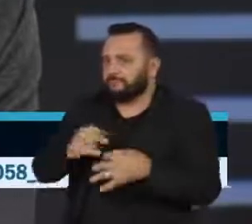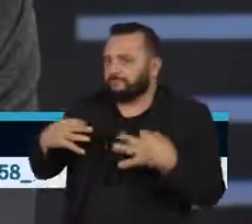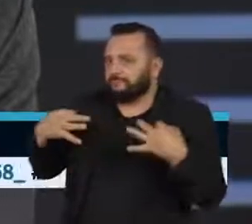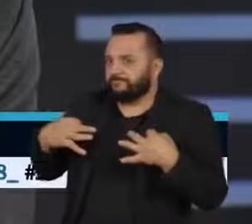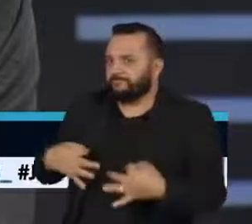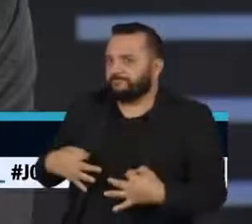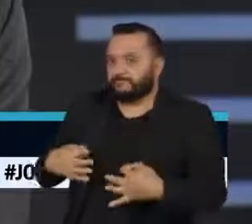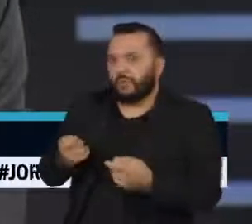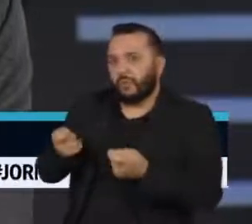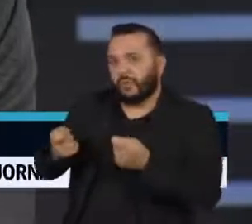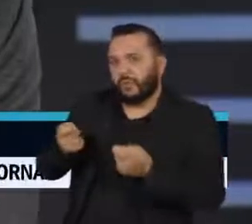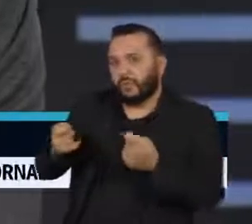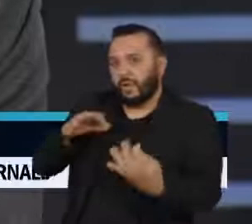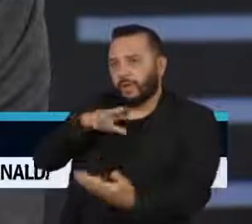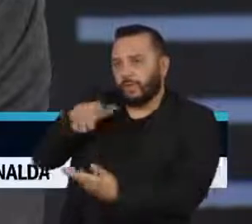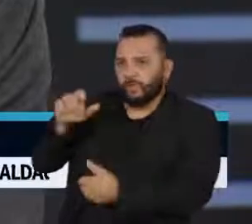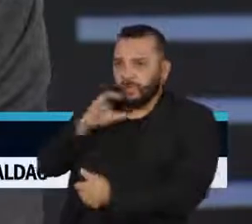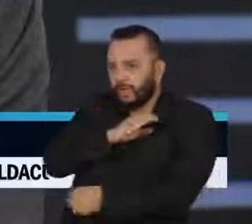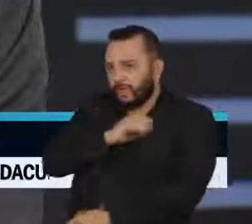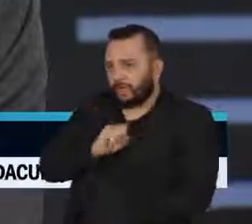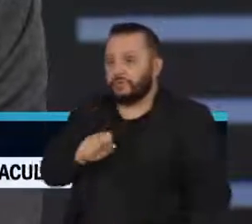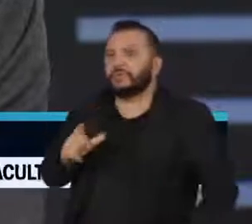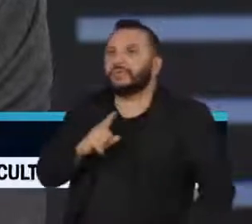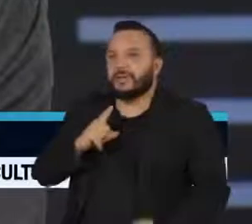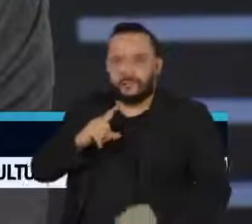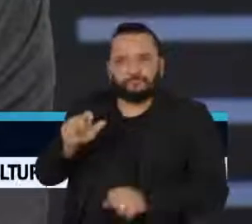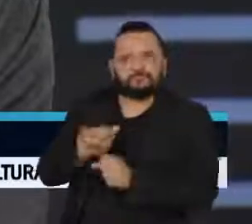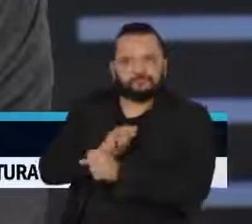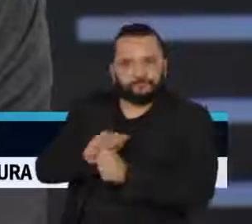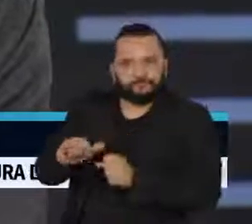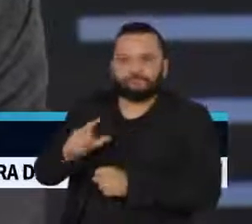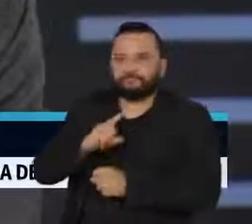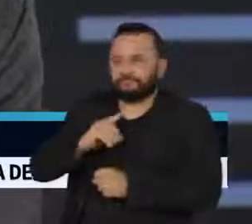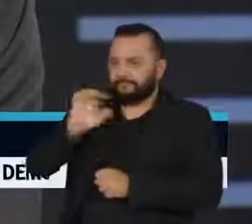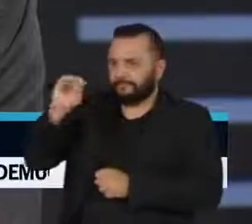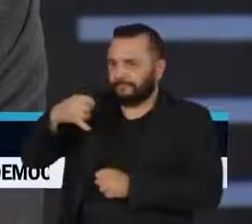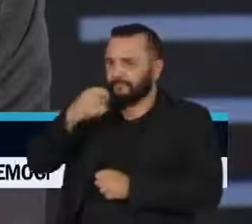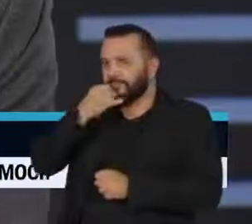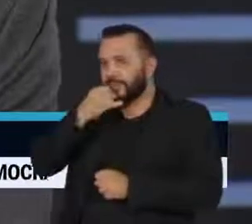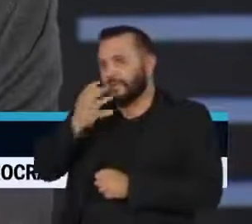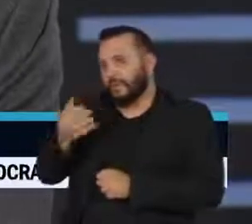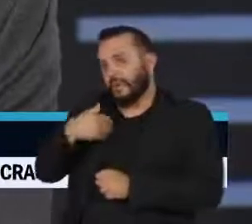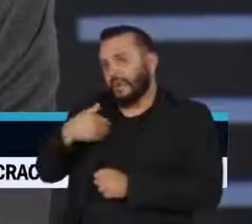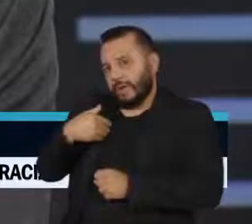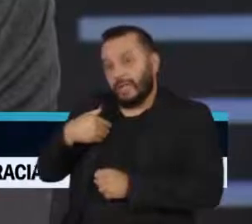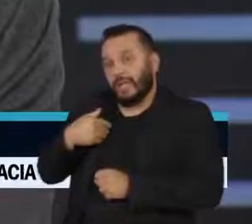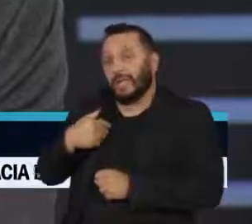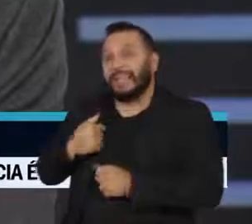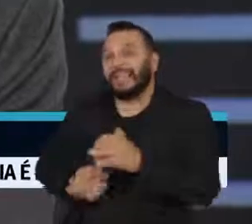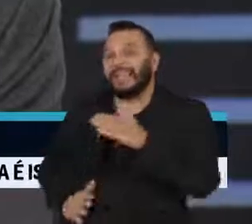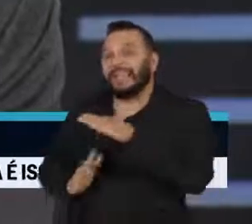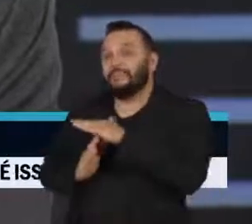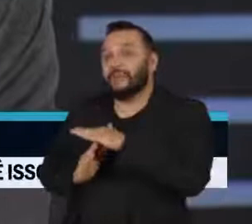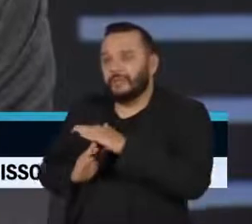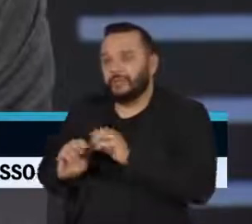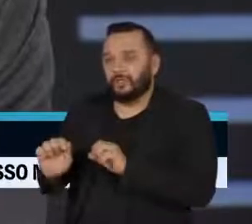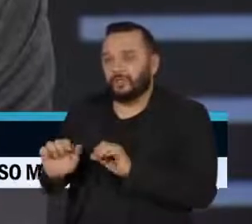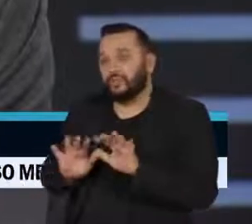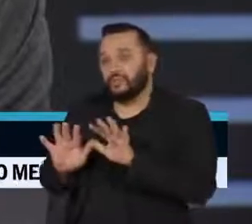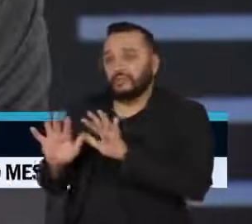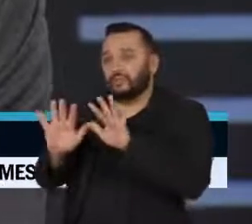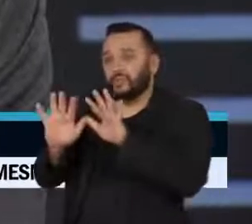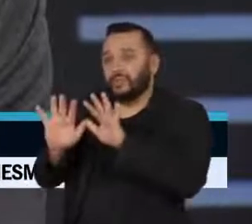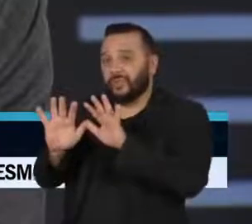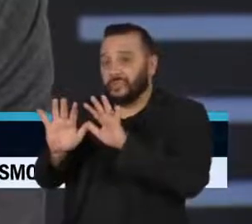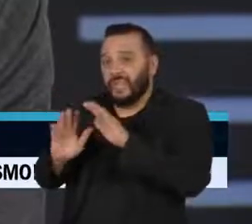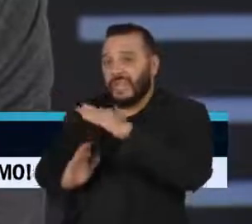o aquecimento global. E a gente tem ali as alternativas, quer dizer, tem a questão de aceitar os limites à emissão de carbono e cobrar por